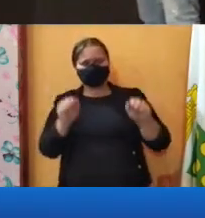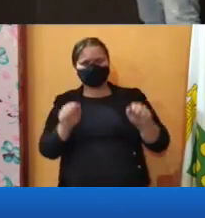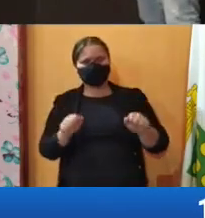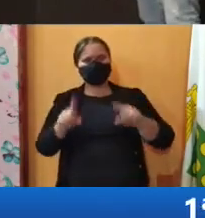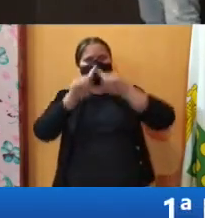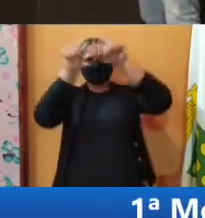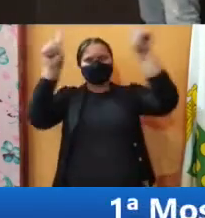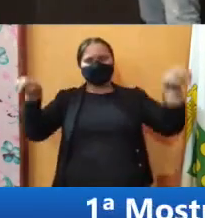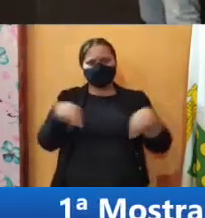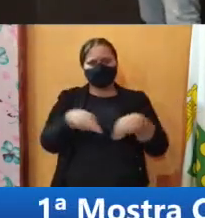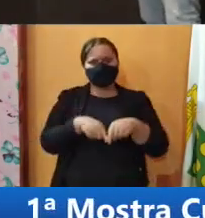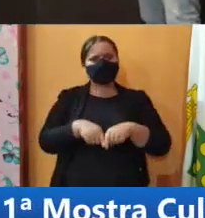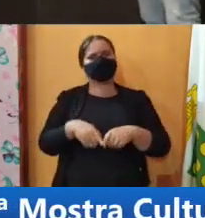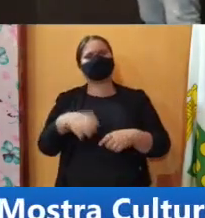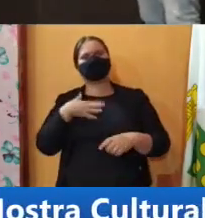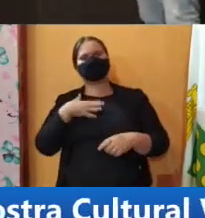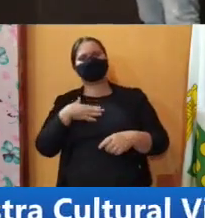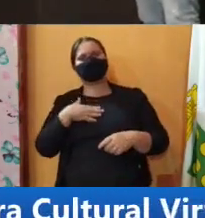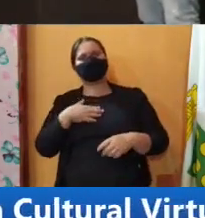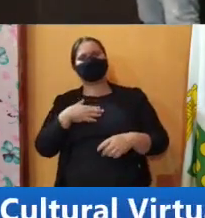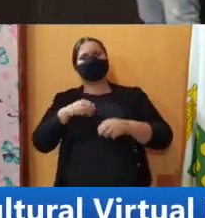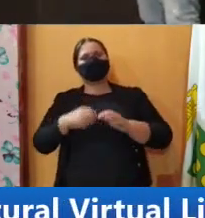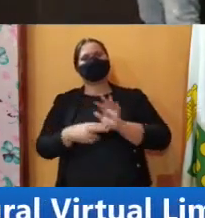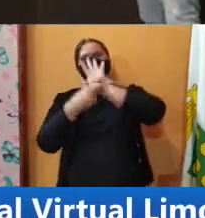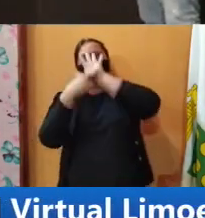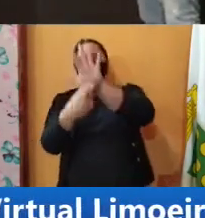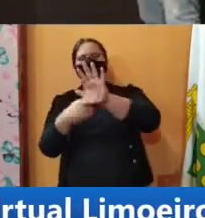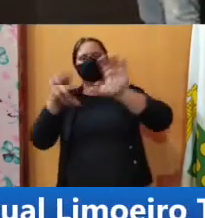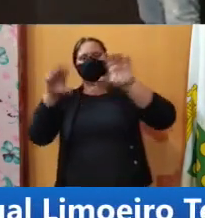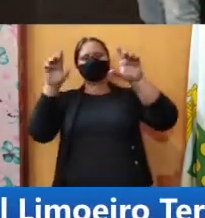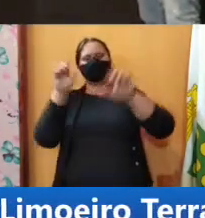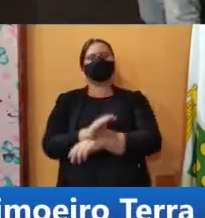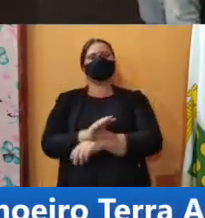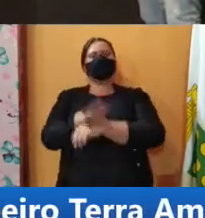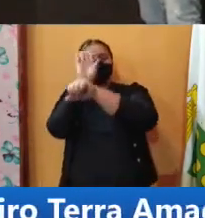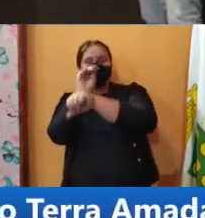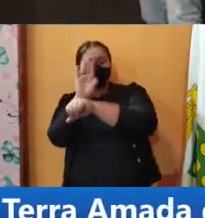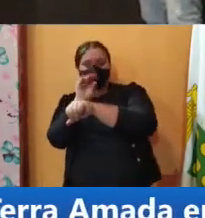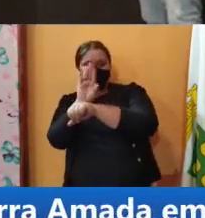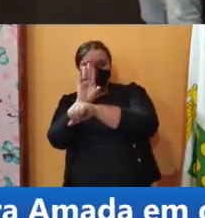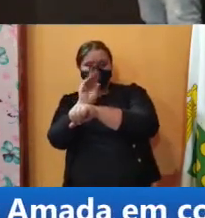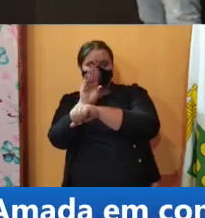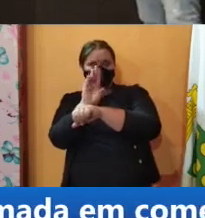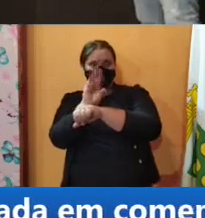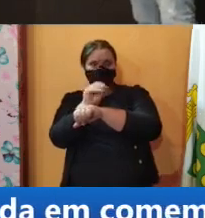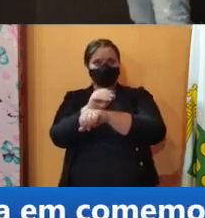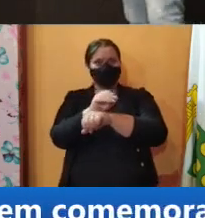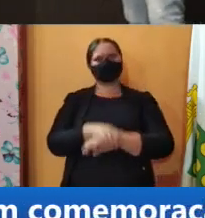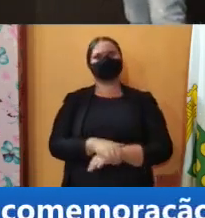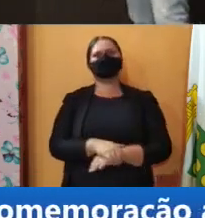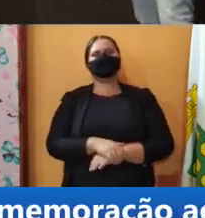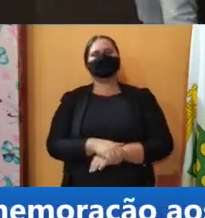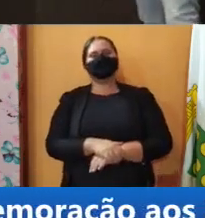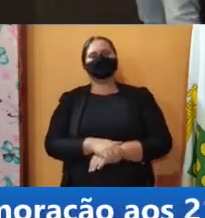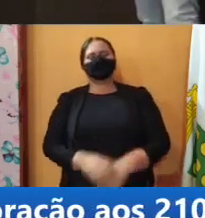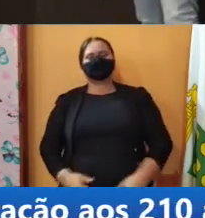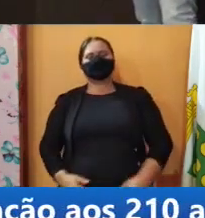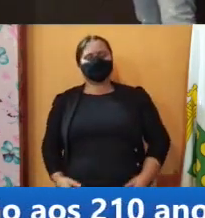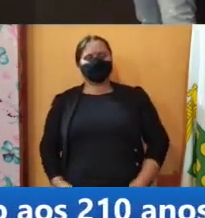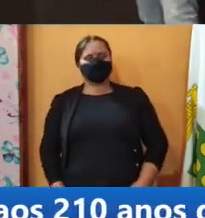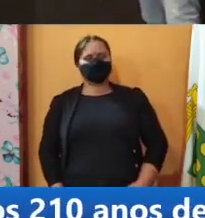da cidade, exposto, está ali na tela, está ali aquele quadro lindo. Roseles, muito obrigado pela sua